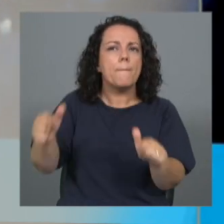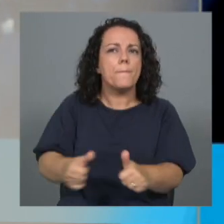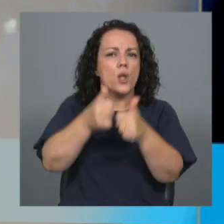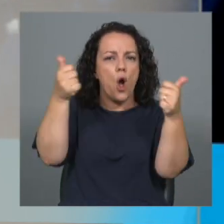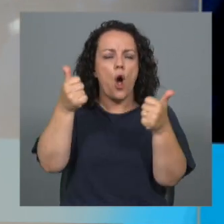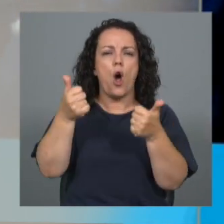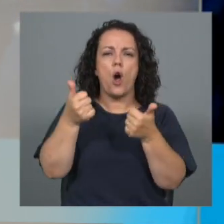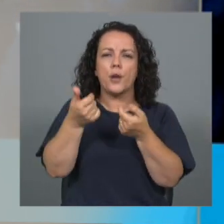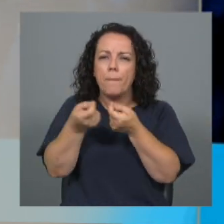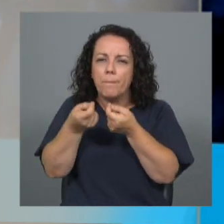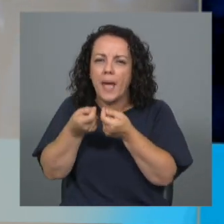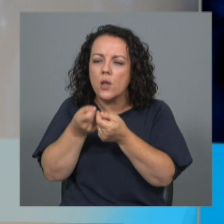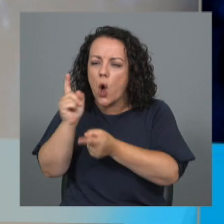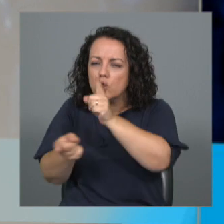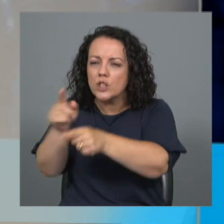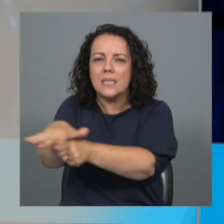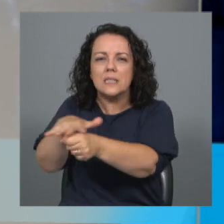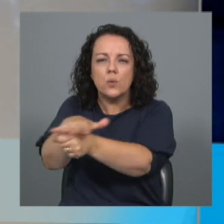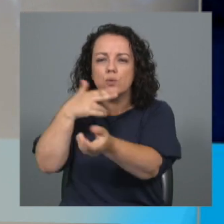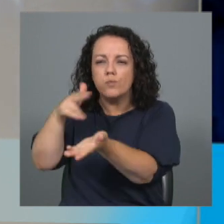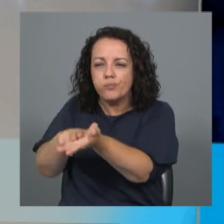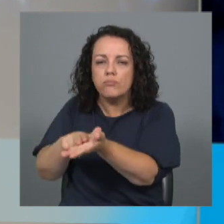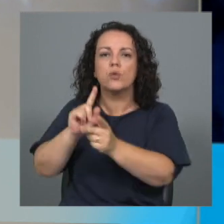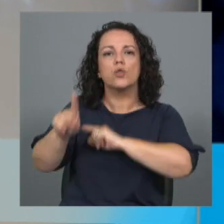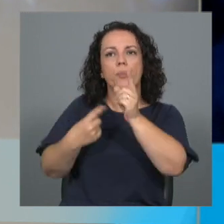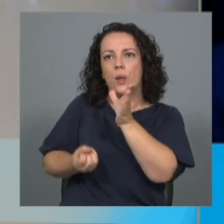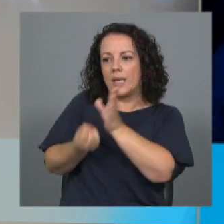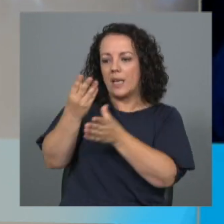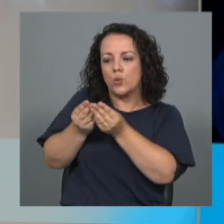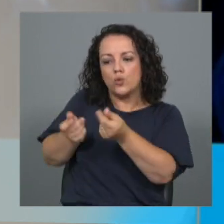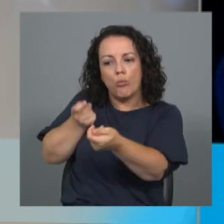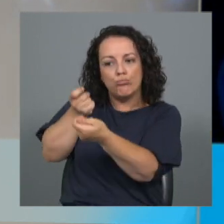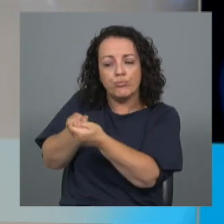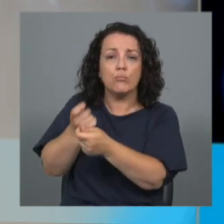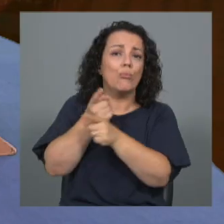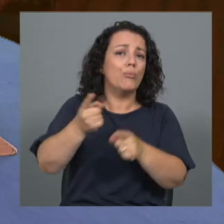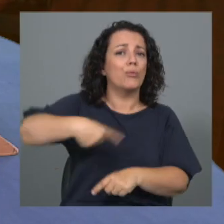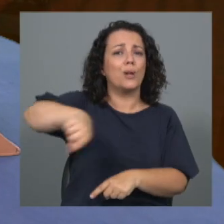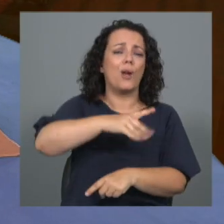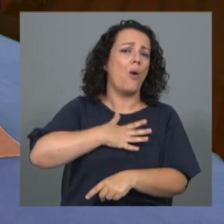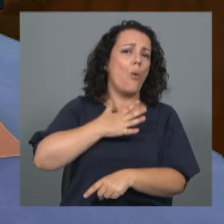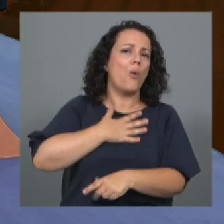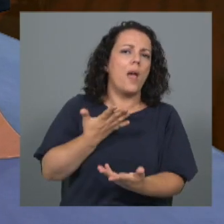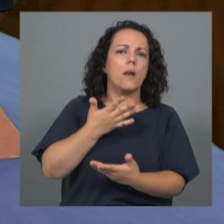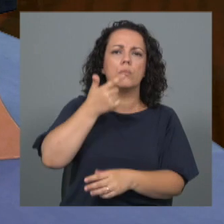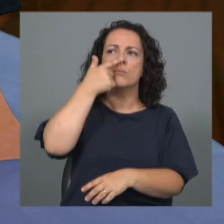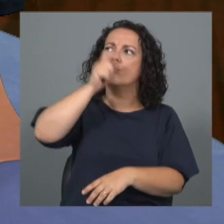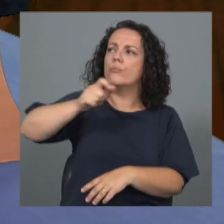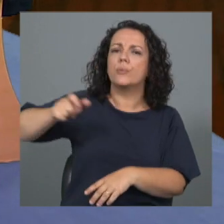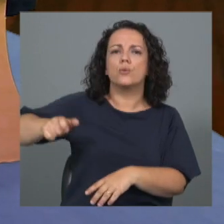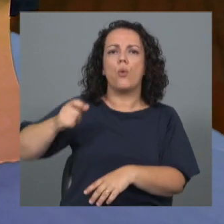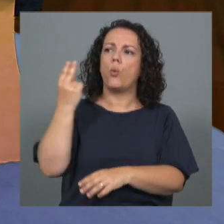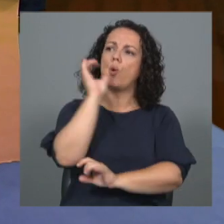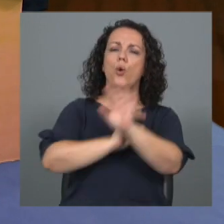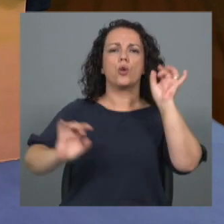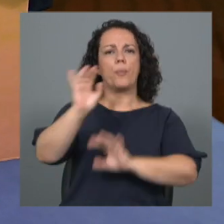cada situação para encontrar as soluções mais adequadas, porque, de facto, ninguém quer que haja cidadãos na União Europeia a